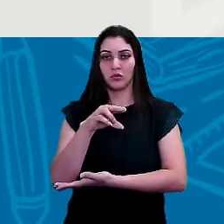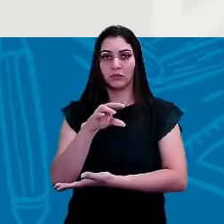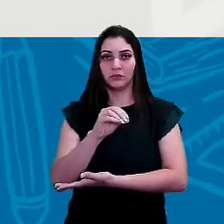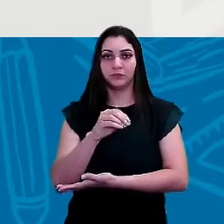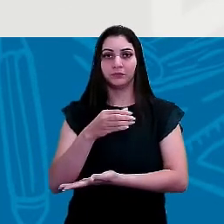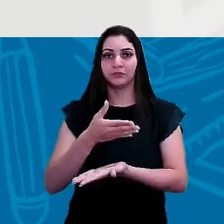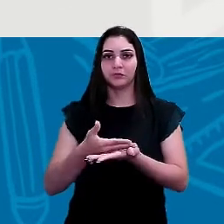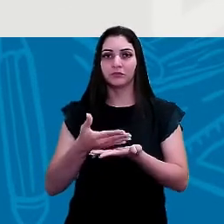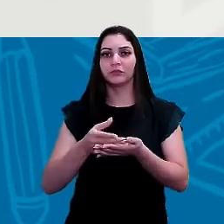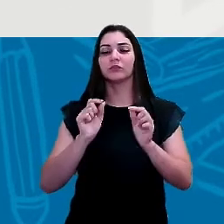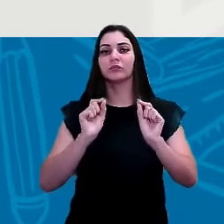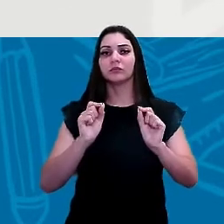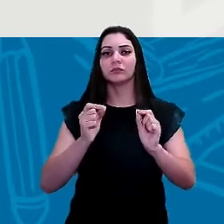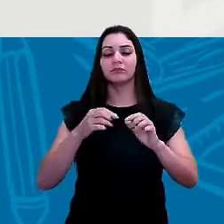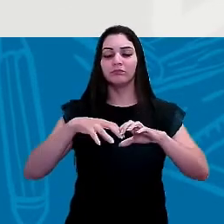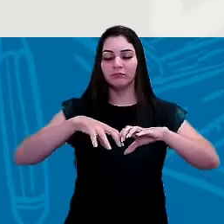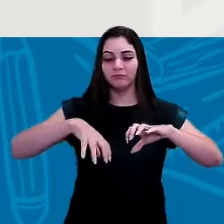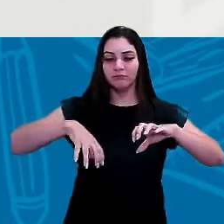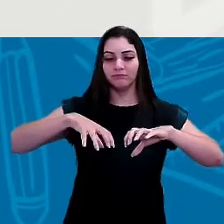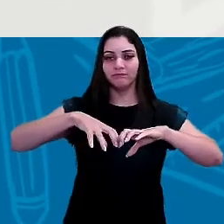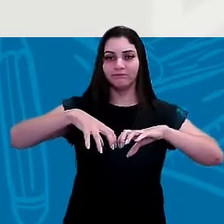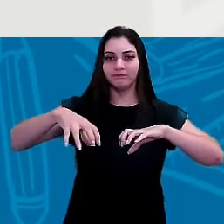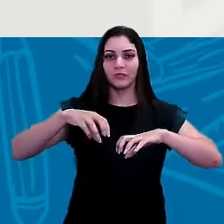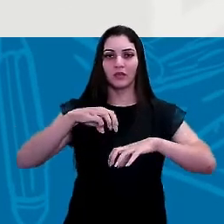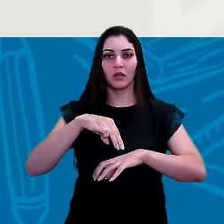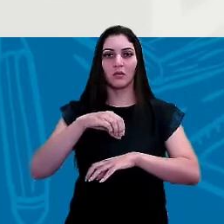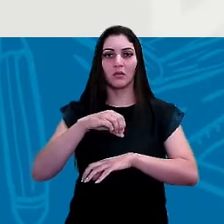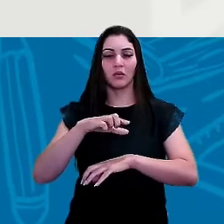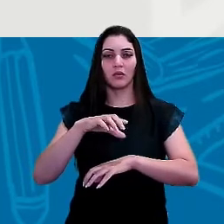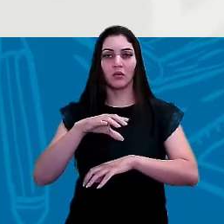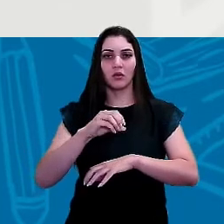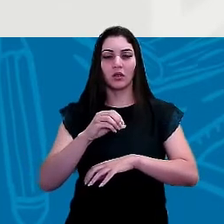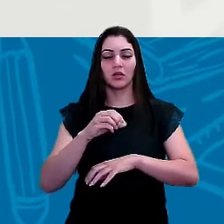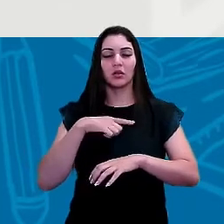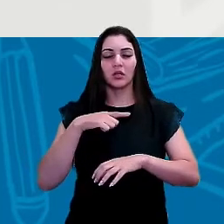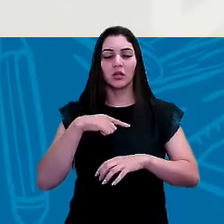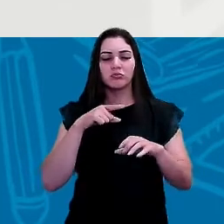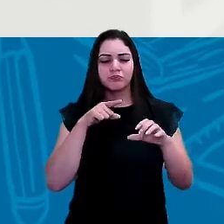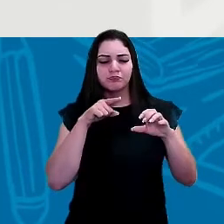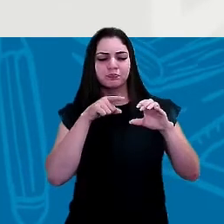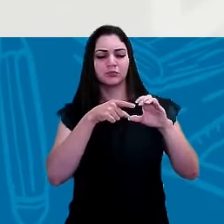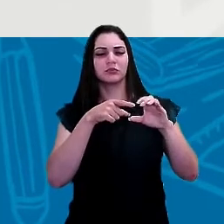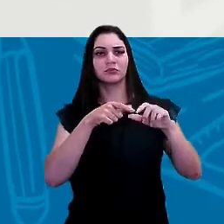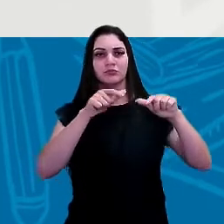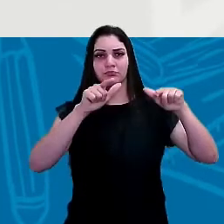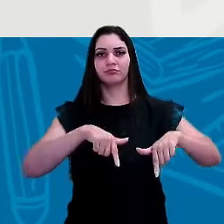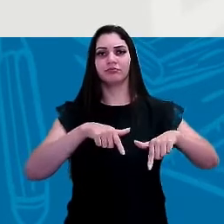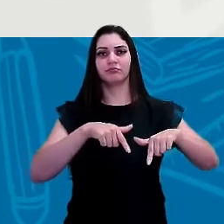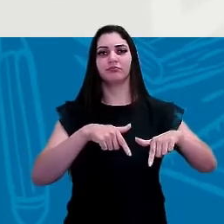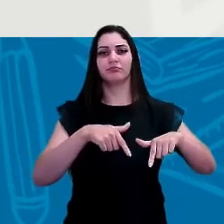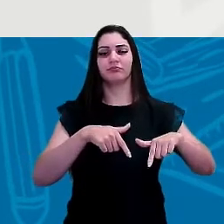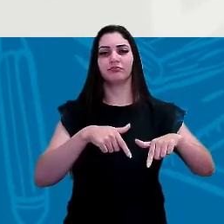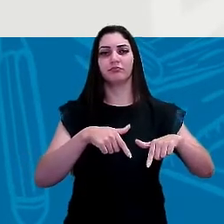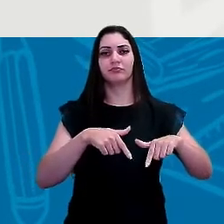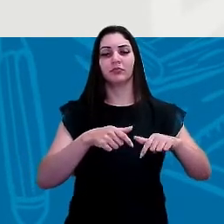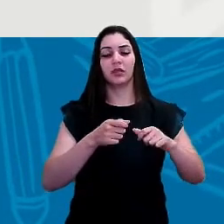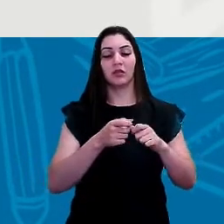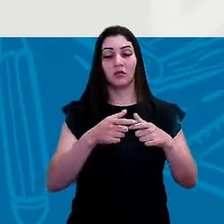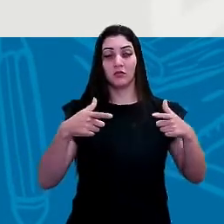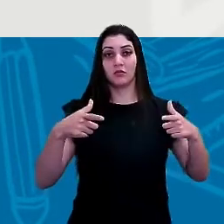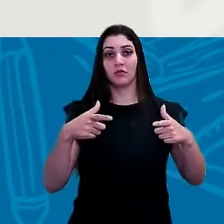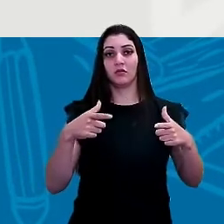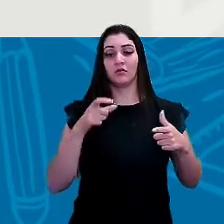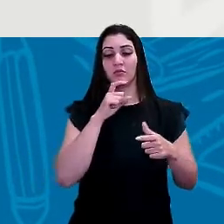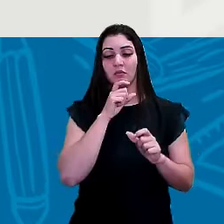a desagregar as moléculas de ozônio, causando buraco na camada. O frio fazia com que isso aumentasse. Então, por isso que